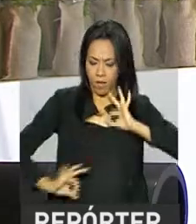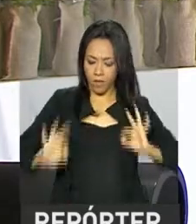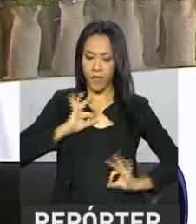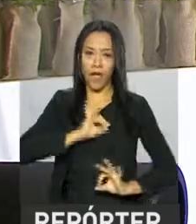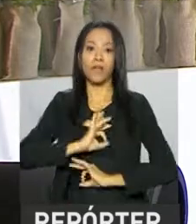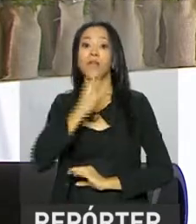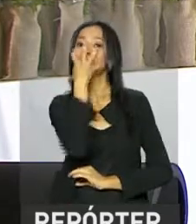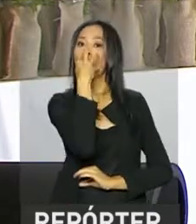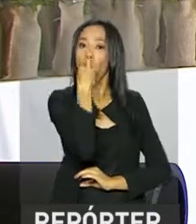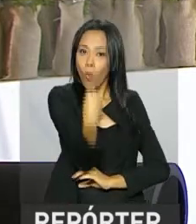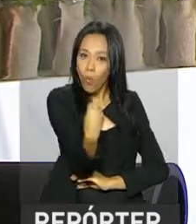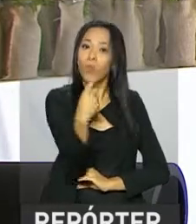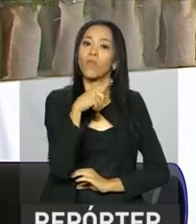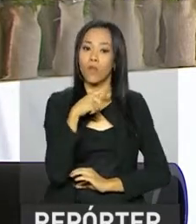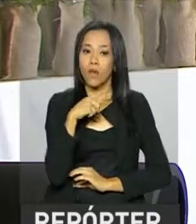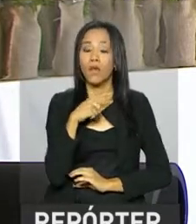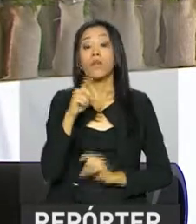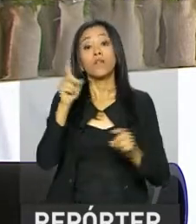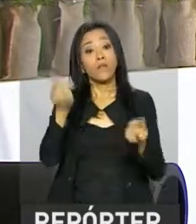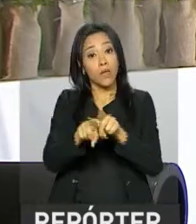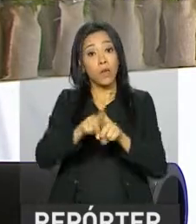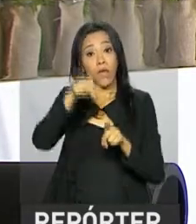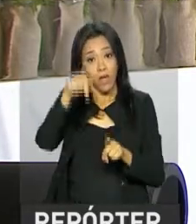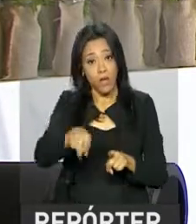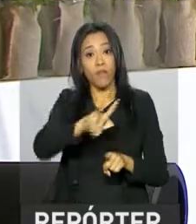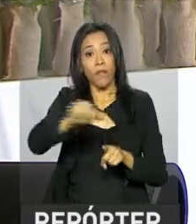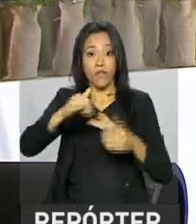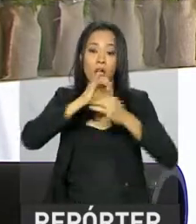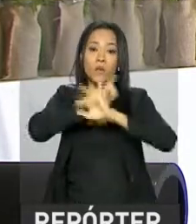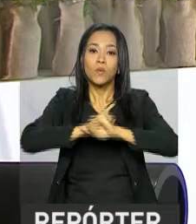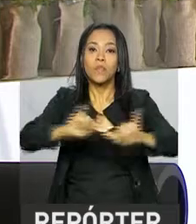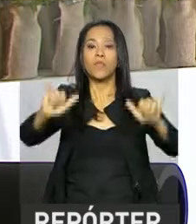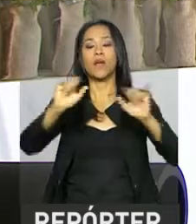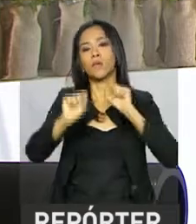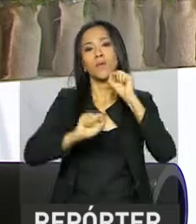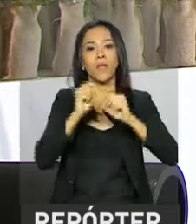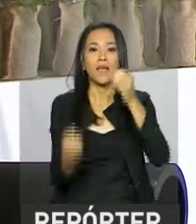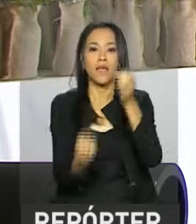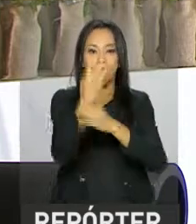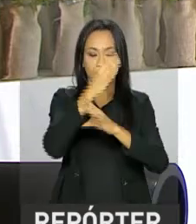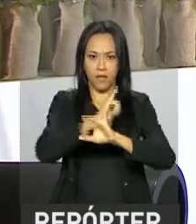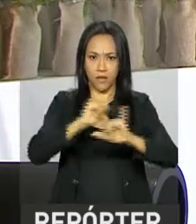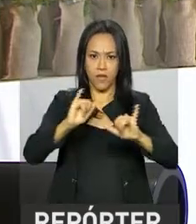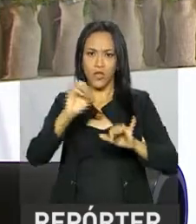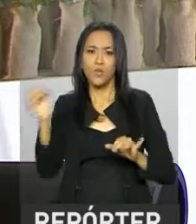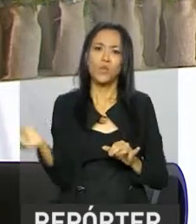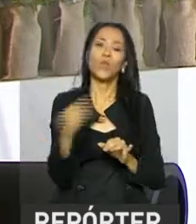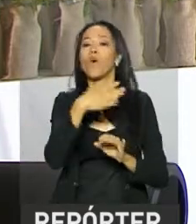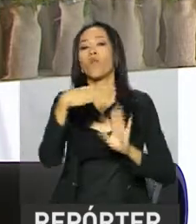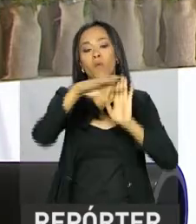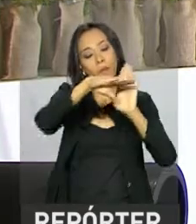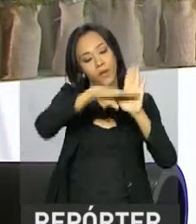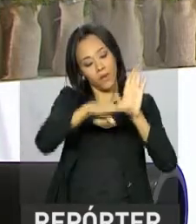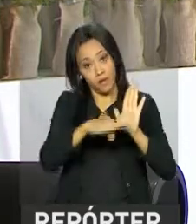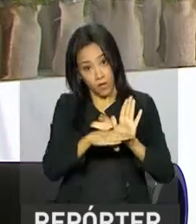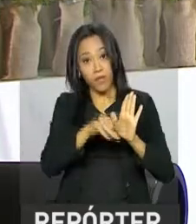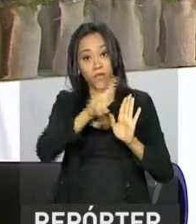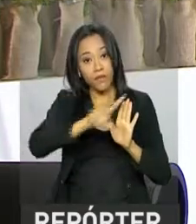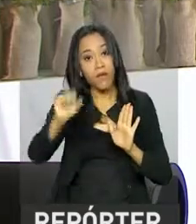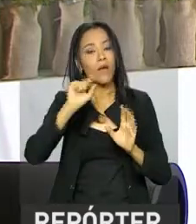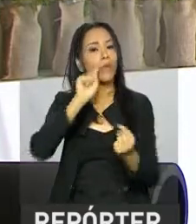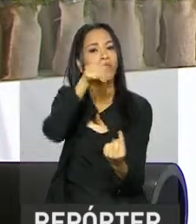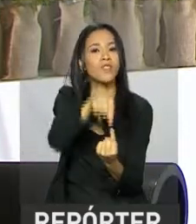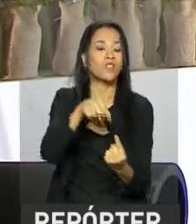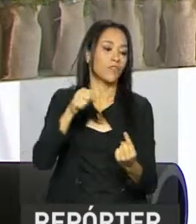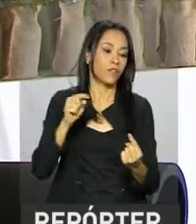lobo-guará. Também deve ser anunciado aqui durante essa cerimônia o lançamento de um novo programa que vai promover a